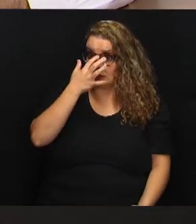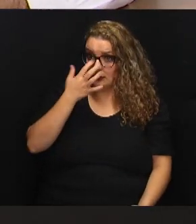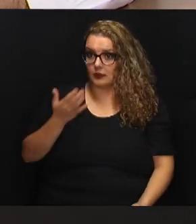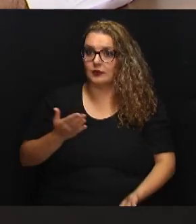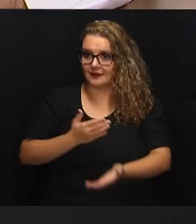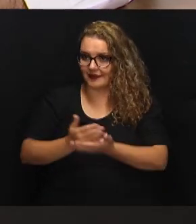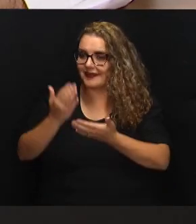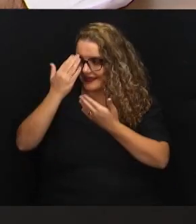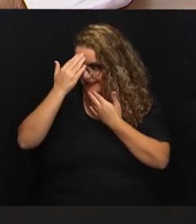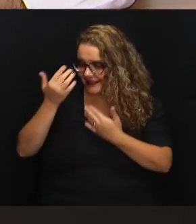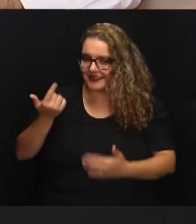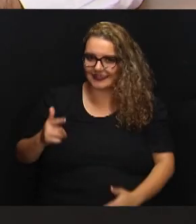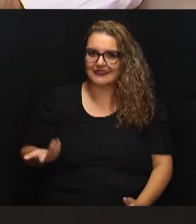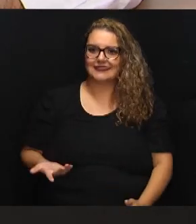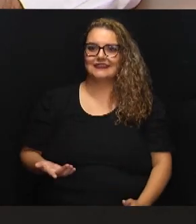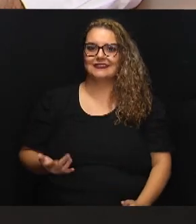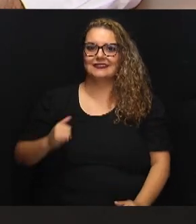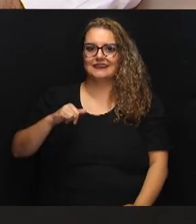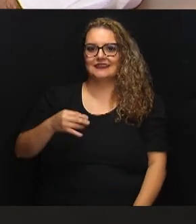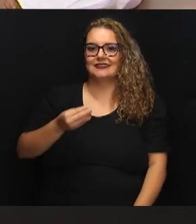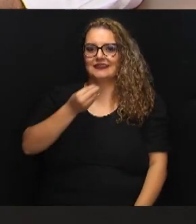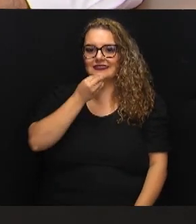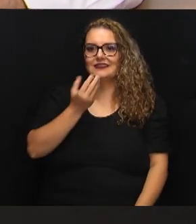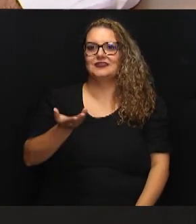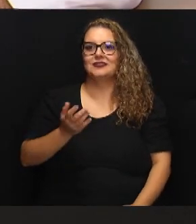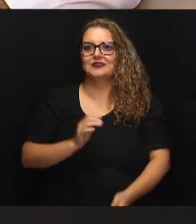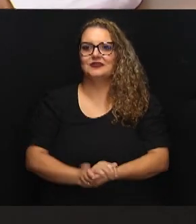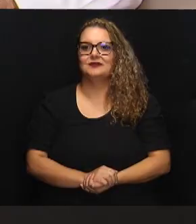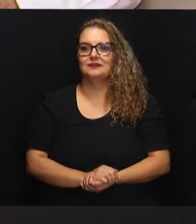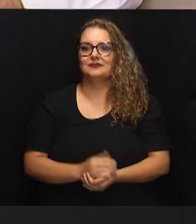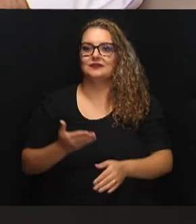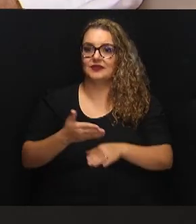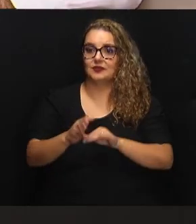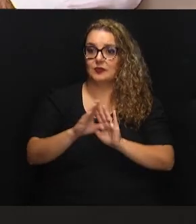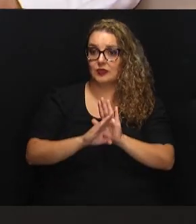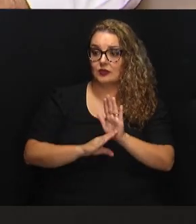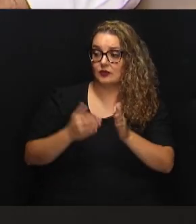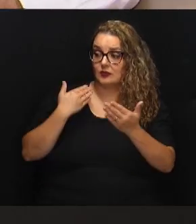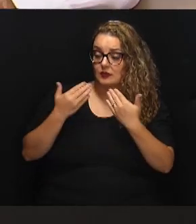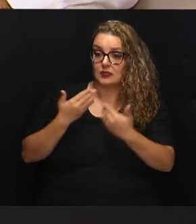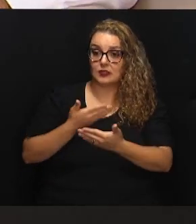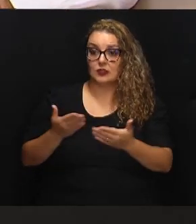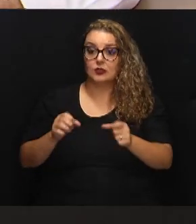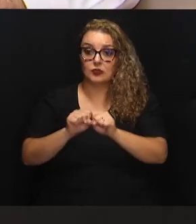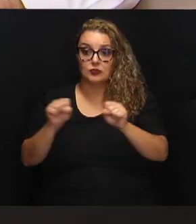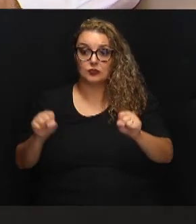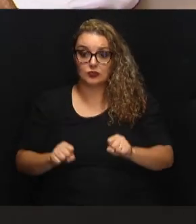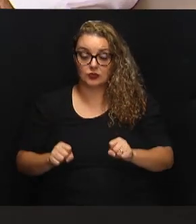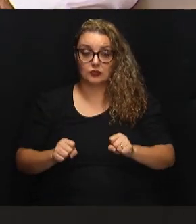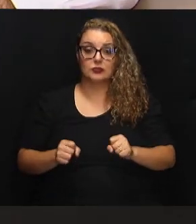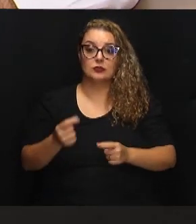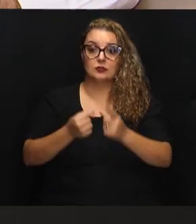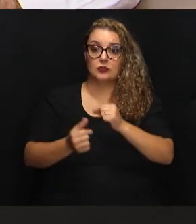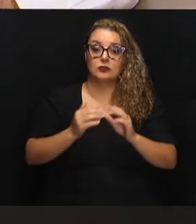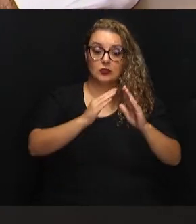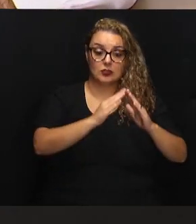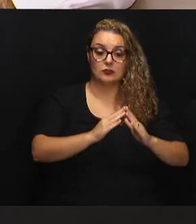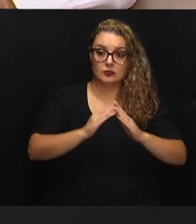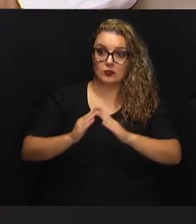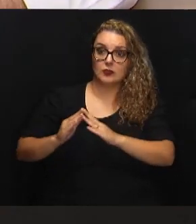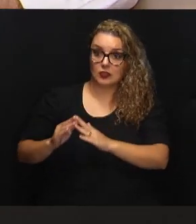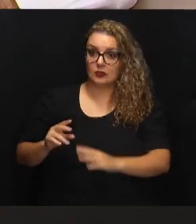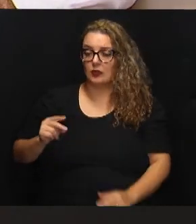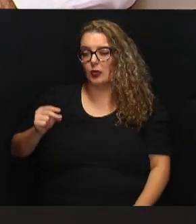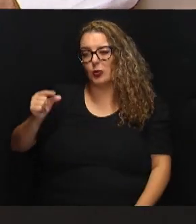agradecendo novamente pela possibilidade de estar participando do programa e falando com vocês. O sistema financeiro habitacional, ele é, na verdade, bastante antigo,